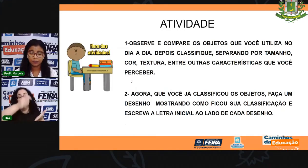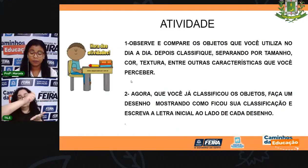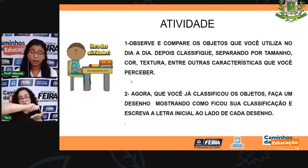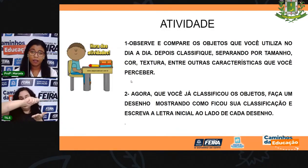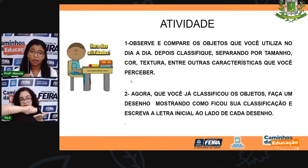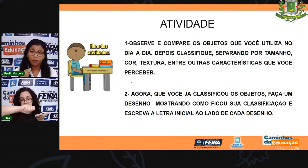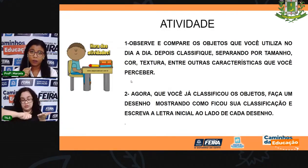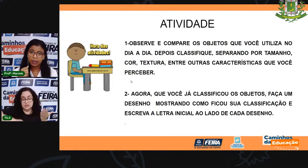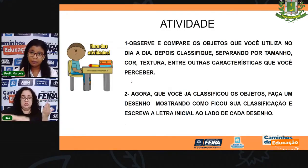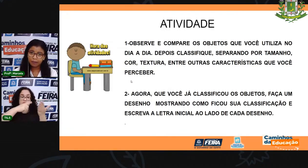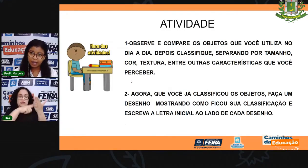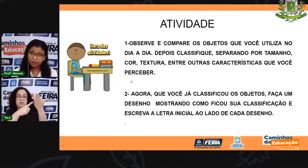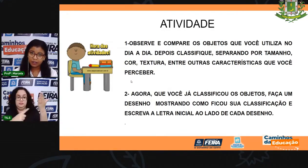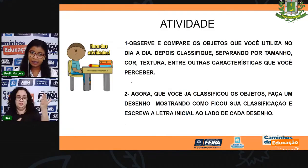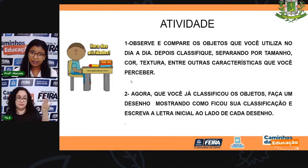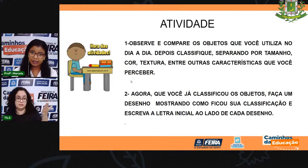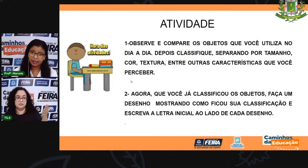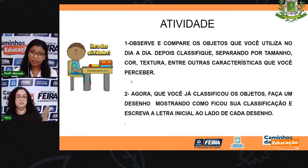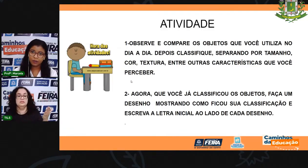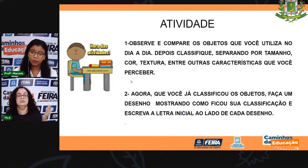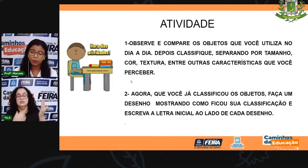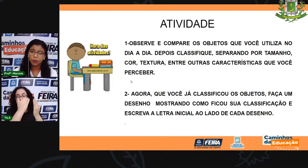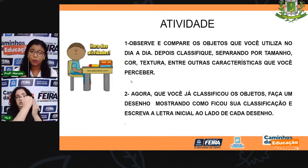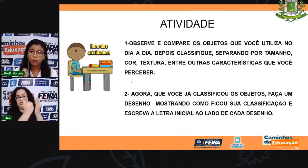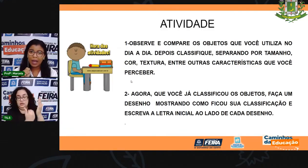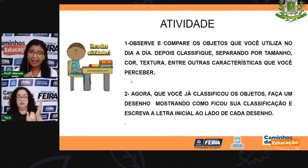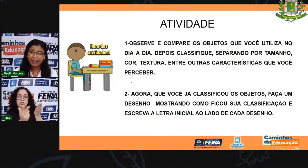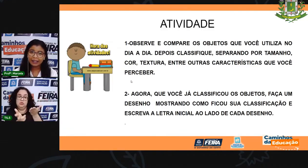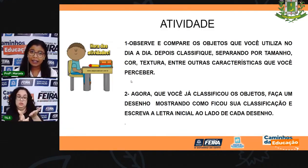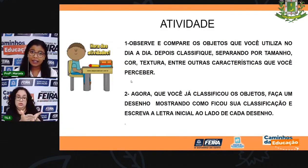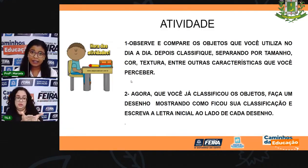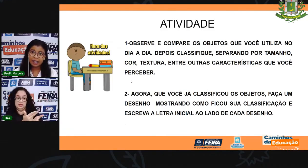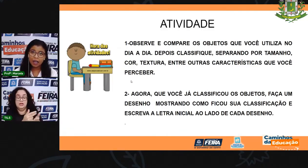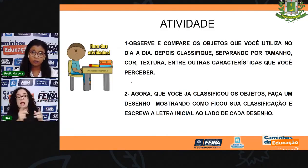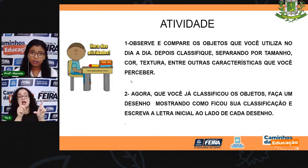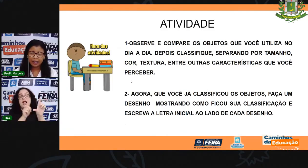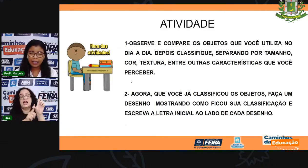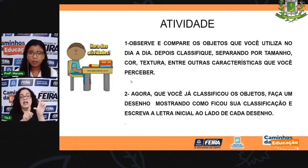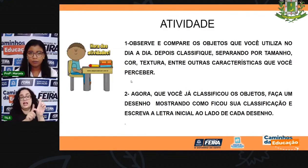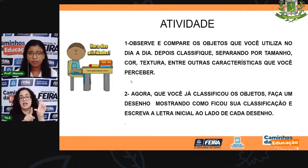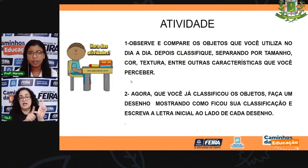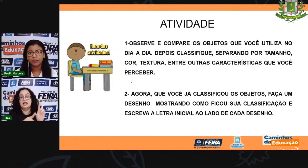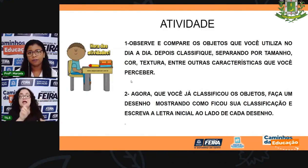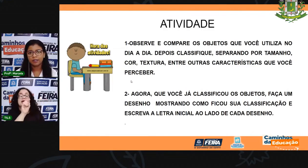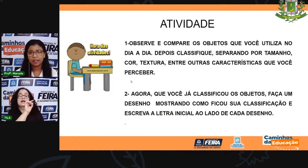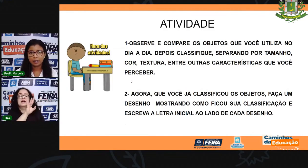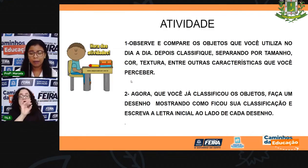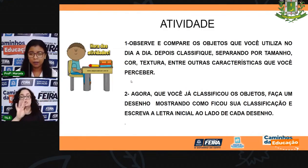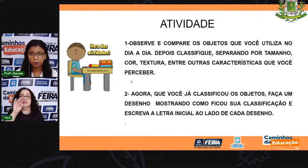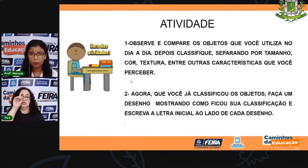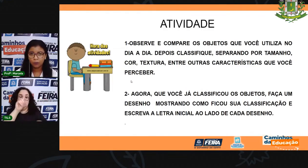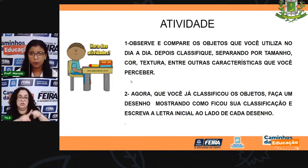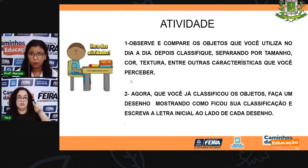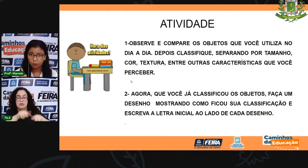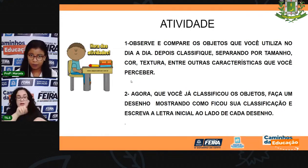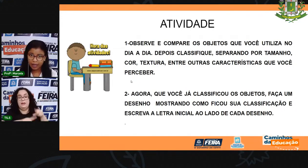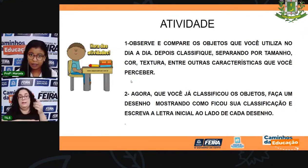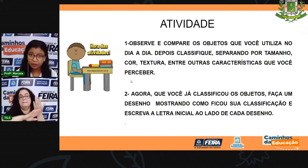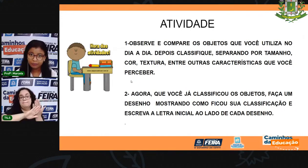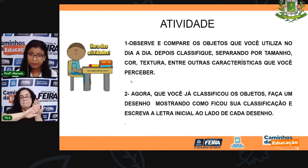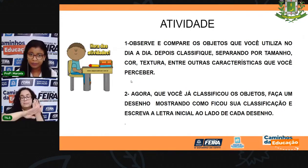caderno, embaixo desse desenho, a letra inicial de cada objeto que você separou.